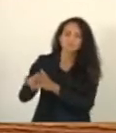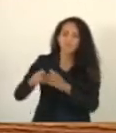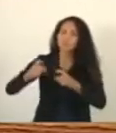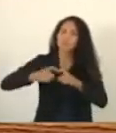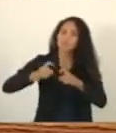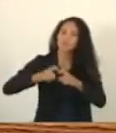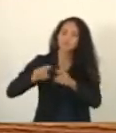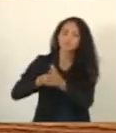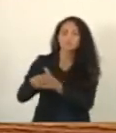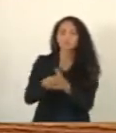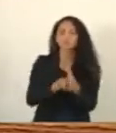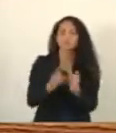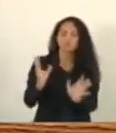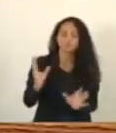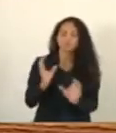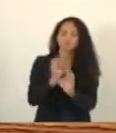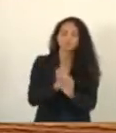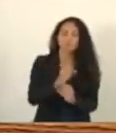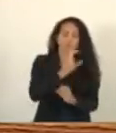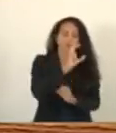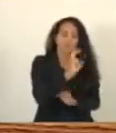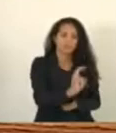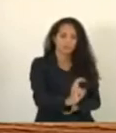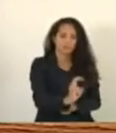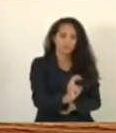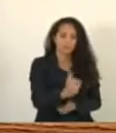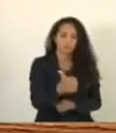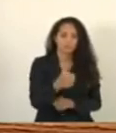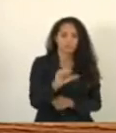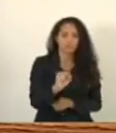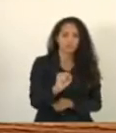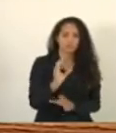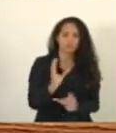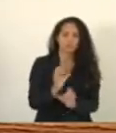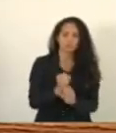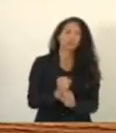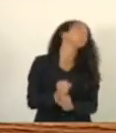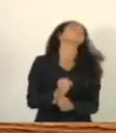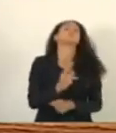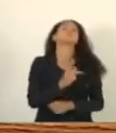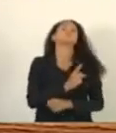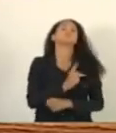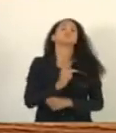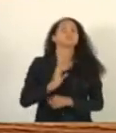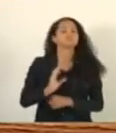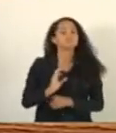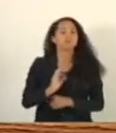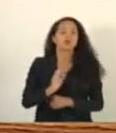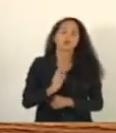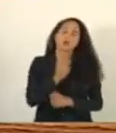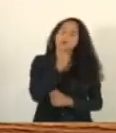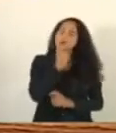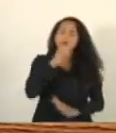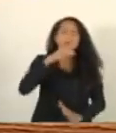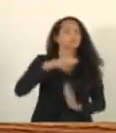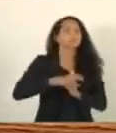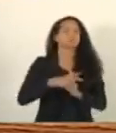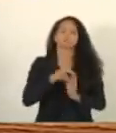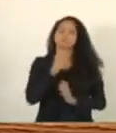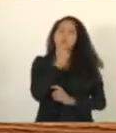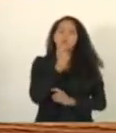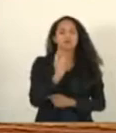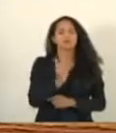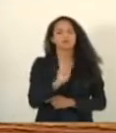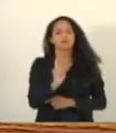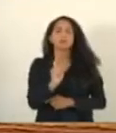legistas. Então, fica aí um total de 518 policiais civis. Ainda não recompõe o quadro da Polícia Civil, mas temos certeza